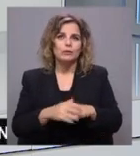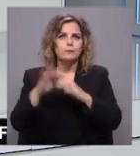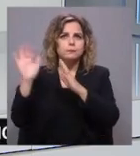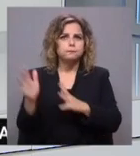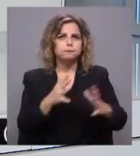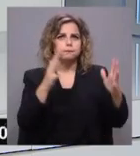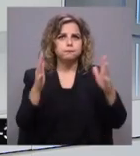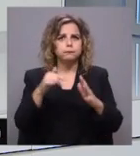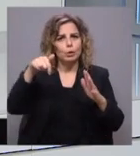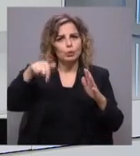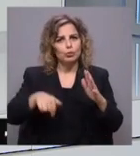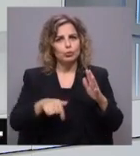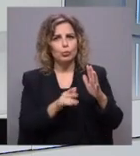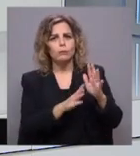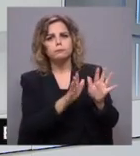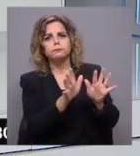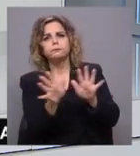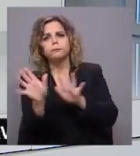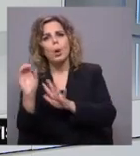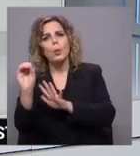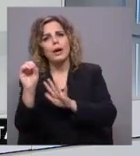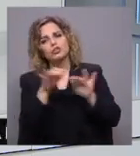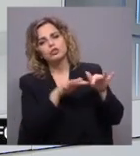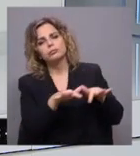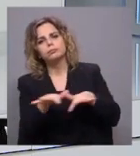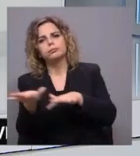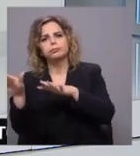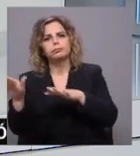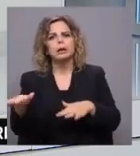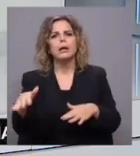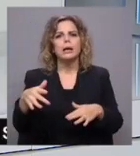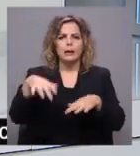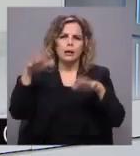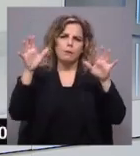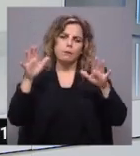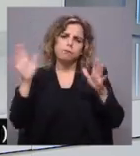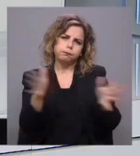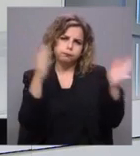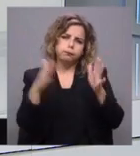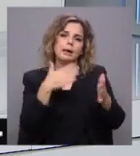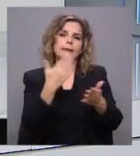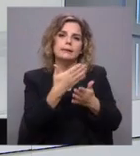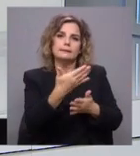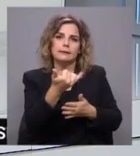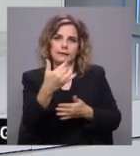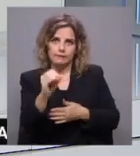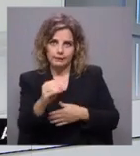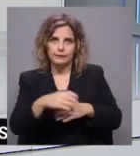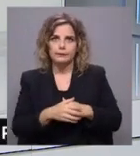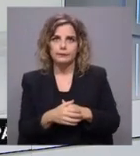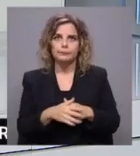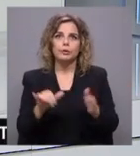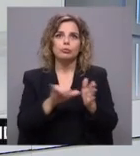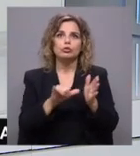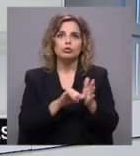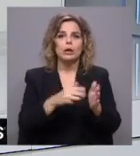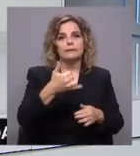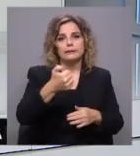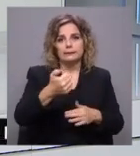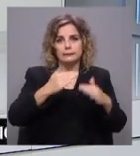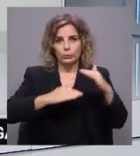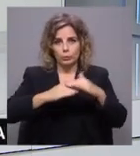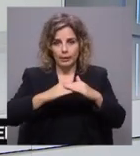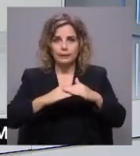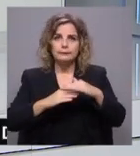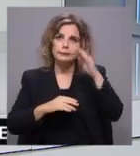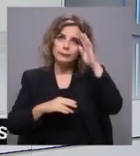quadrante oeste e tem rajadas até 120 km por hora. No Funchal, a temperatura máxima de 25 graus, as ondas